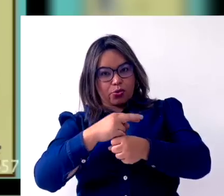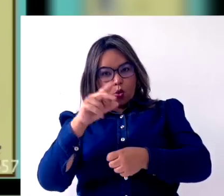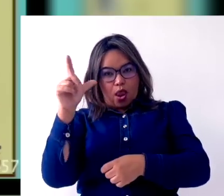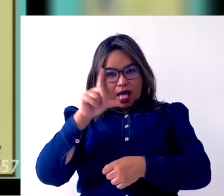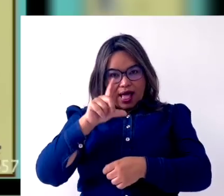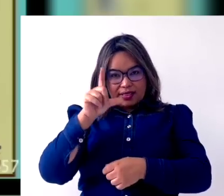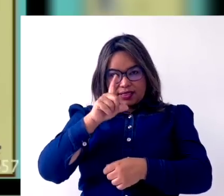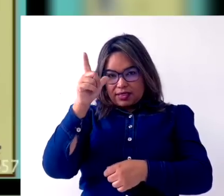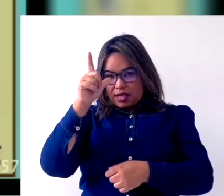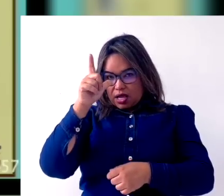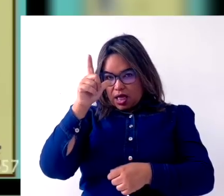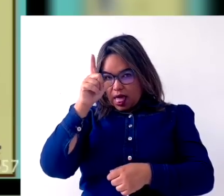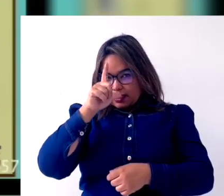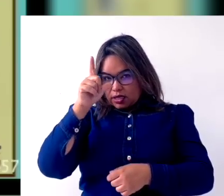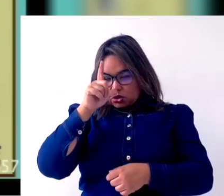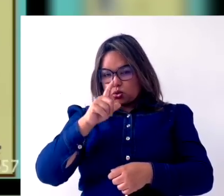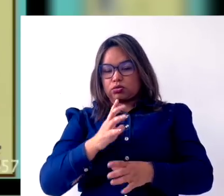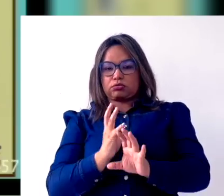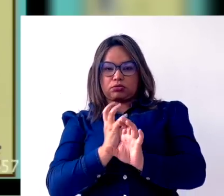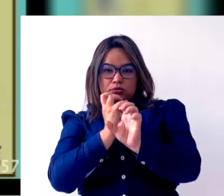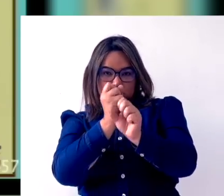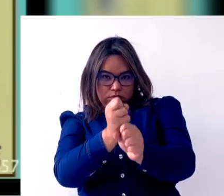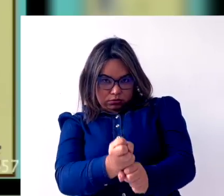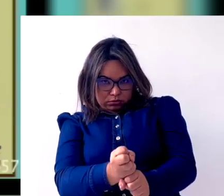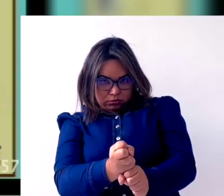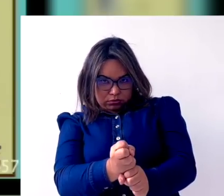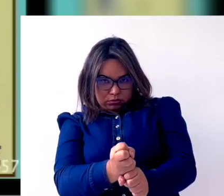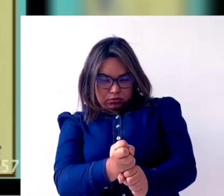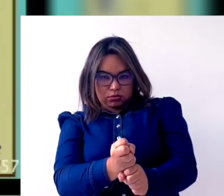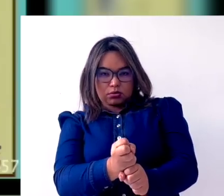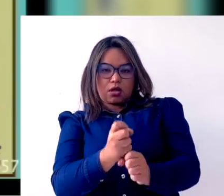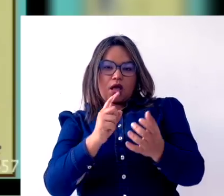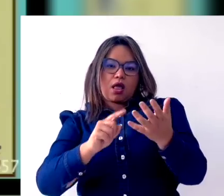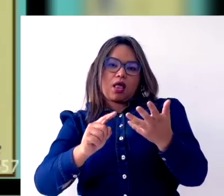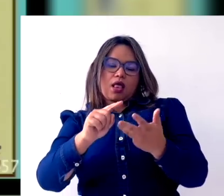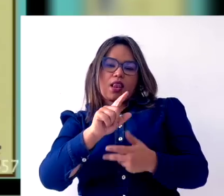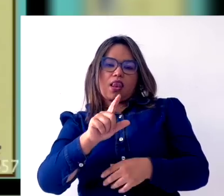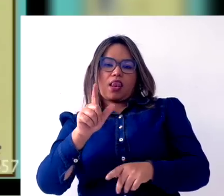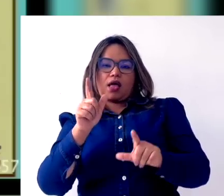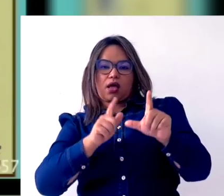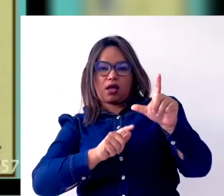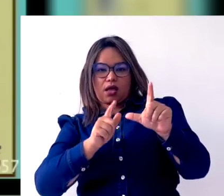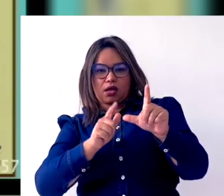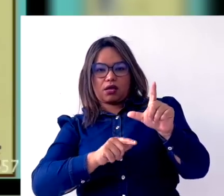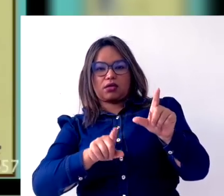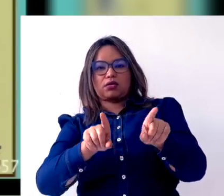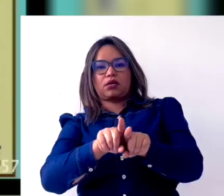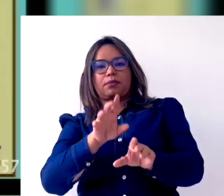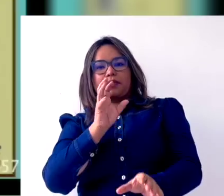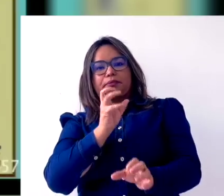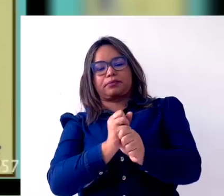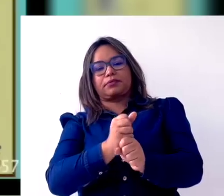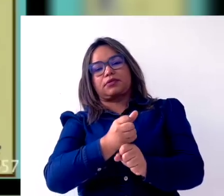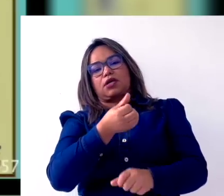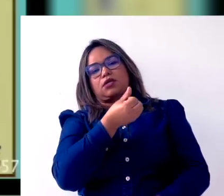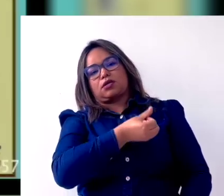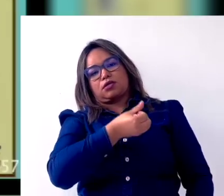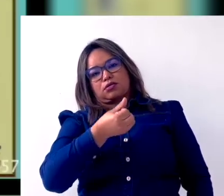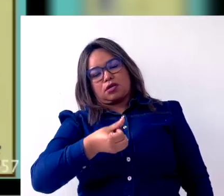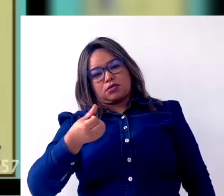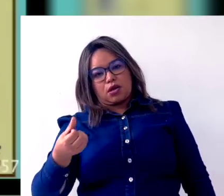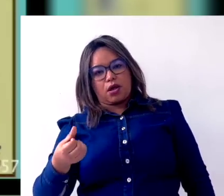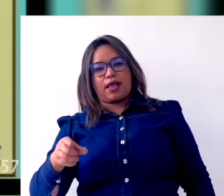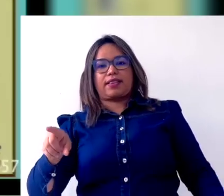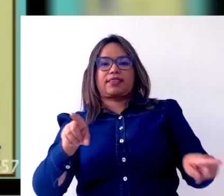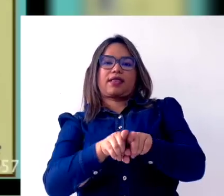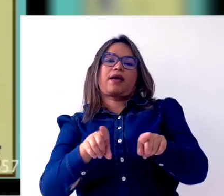grego, quando se conta o valor numérico de suas letras, você obtém 666. A mesma coisa acontece